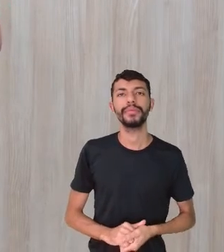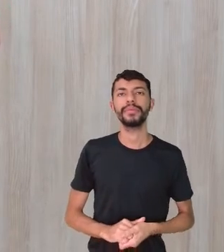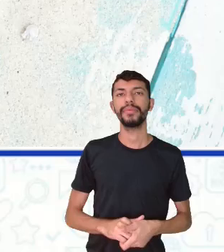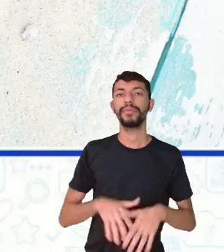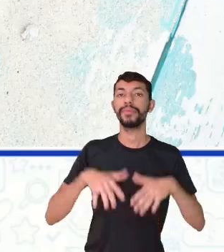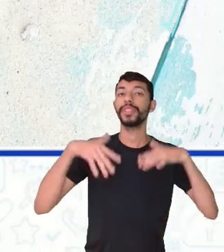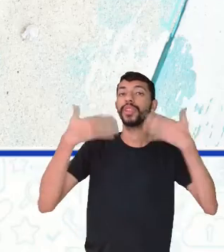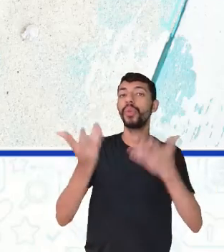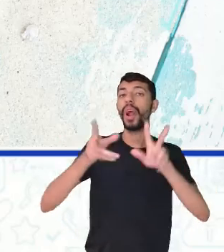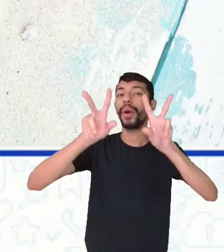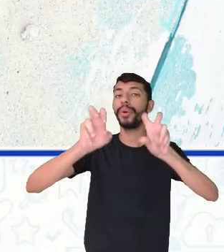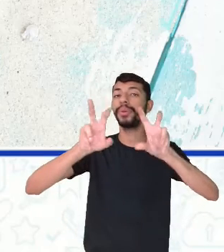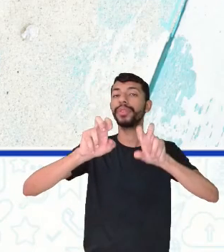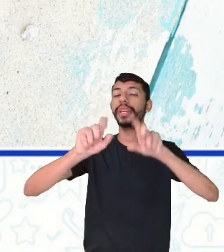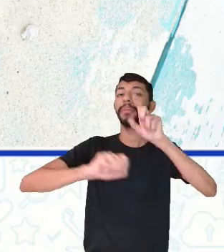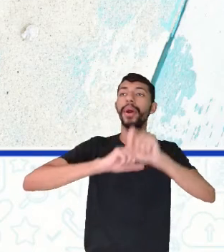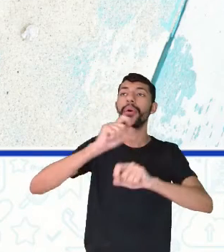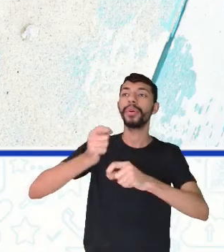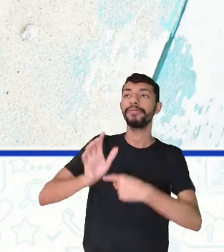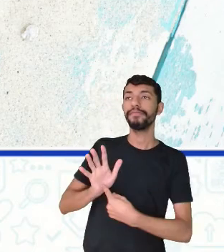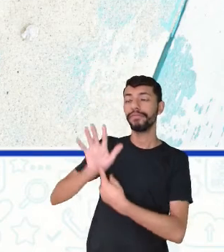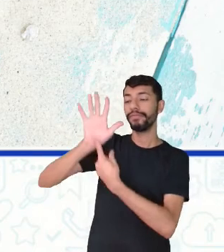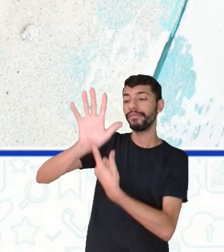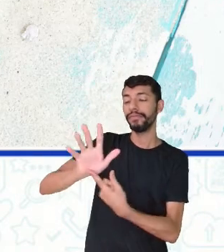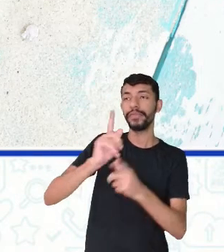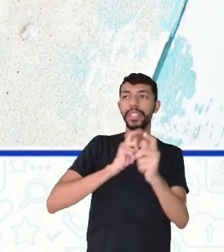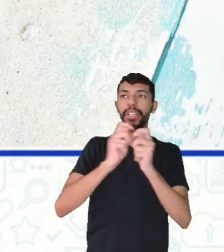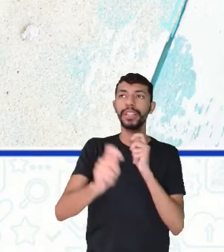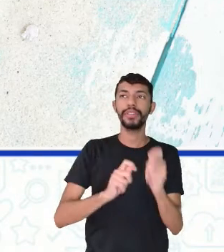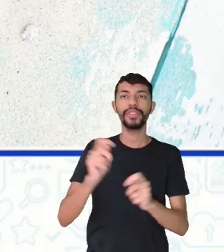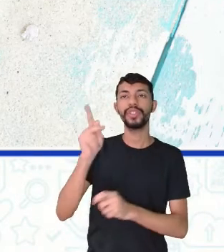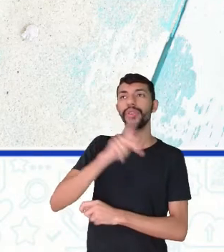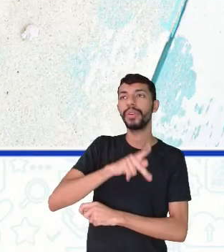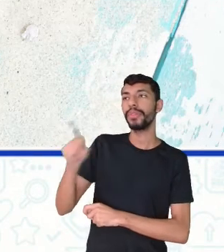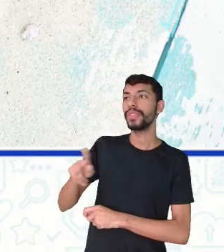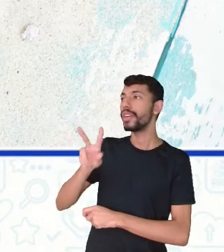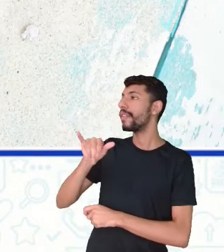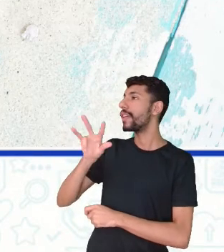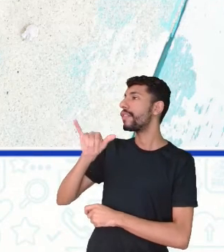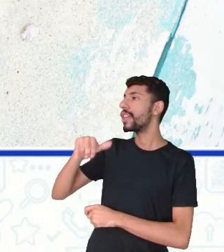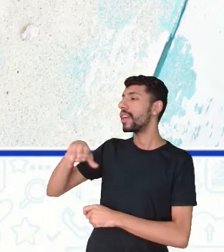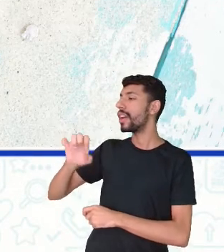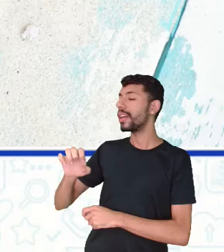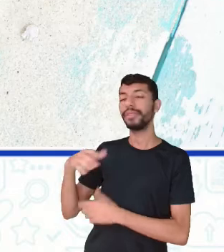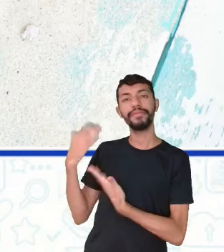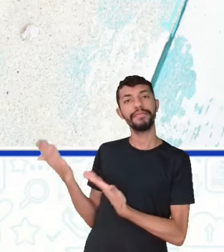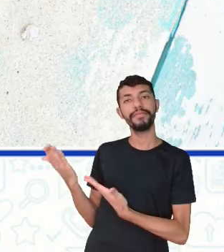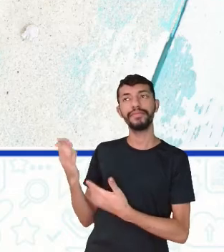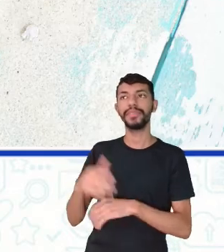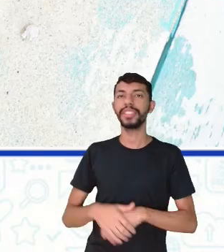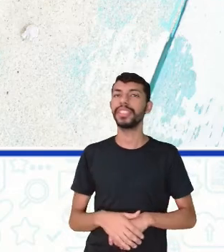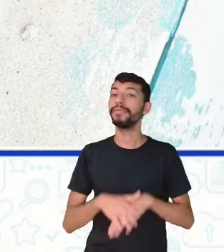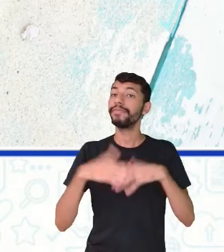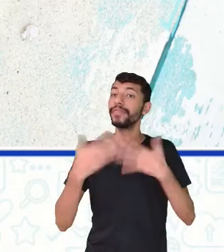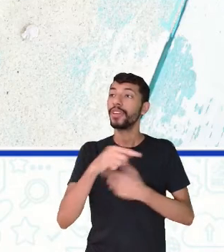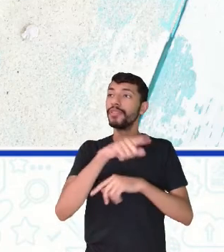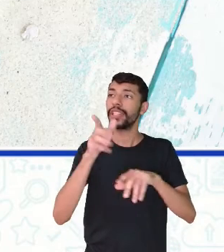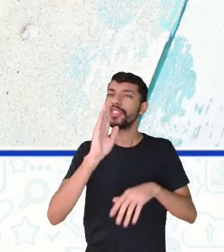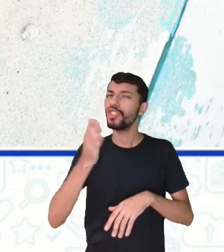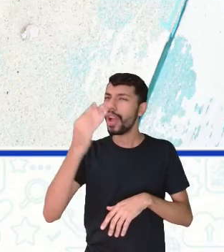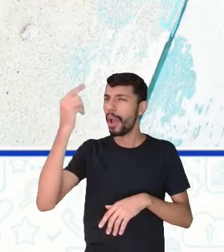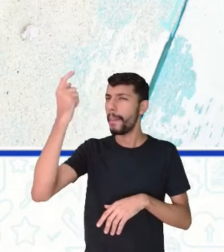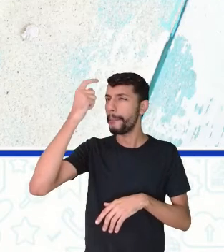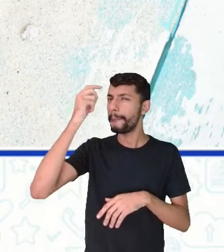Então, qual o assunto abordado na entrevista com a professora Viviane Santos? E aí, vocês perceberam aí qual foi